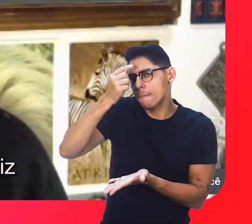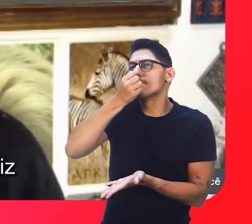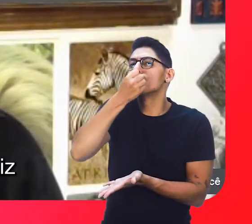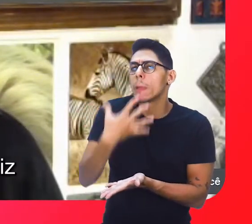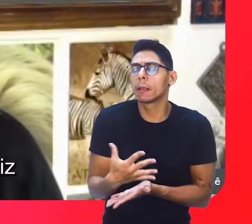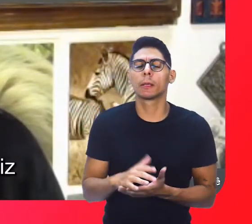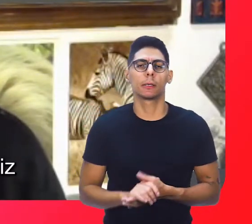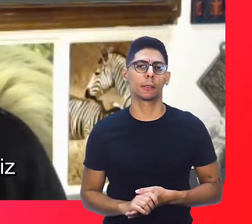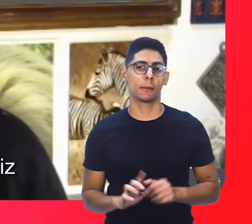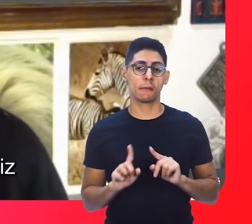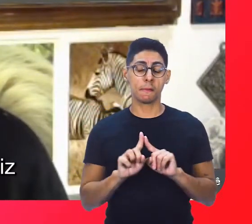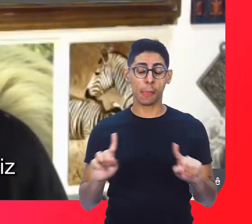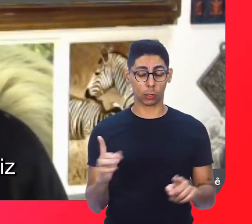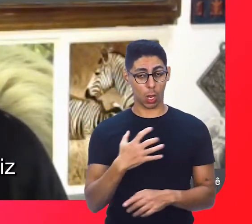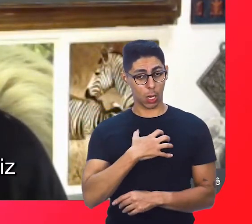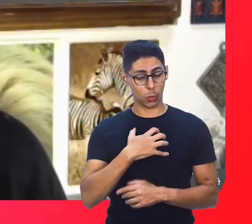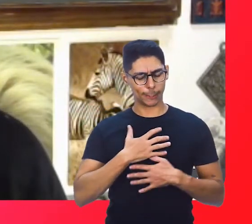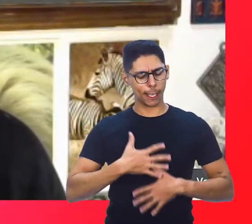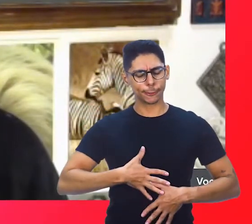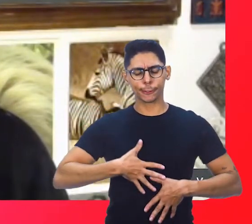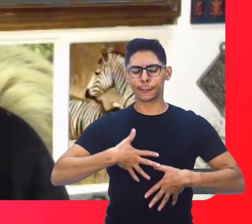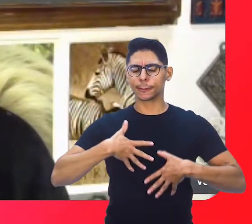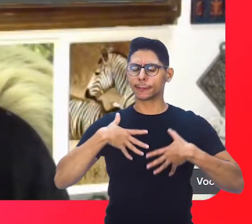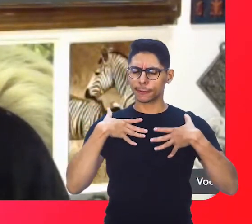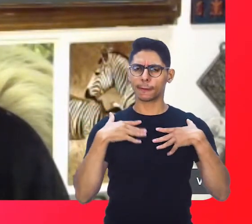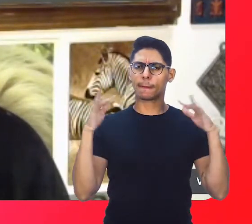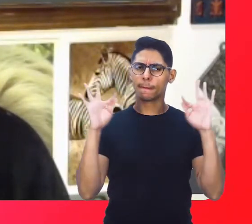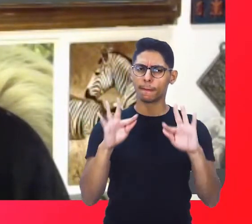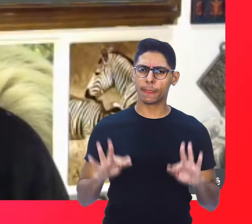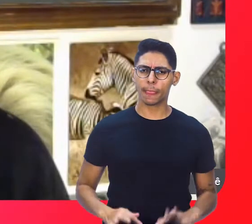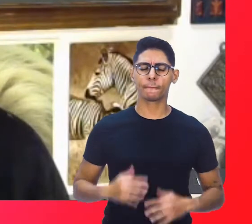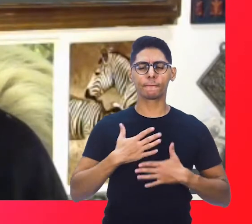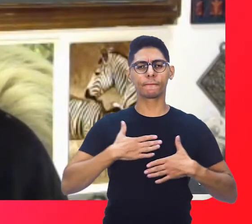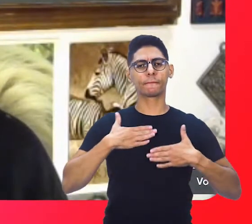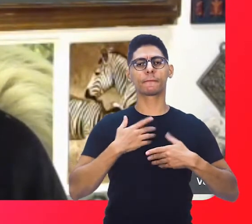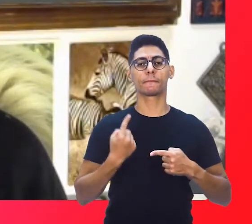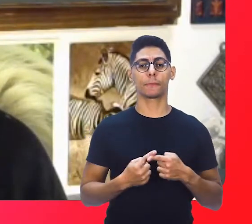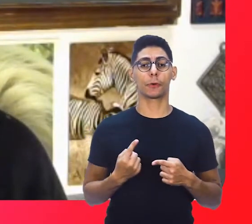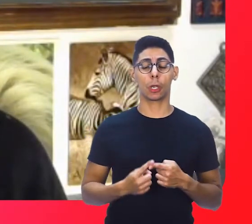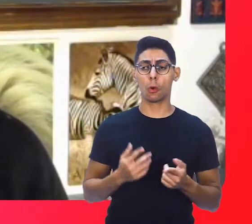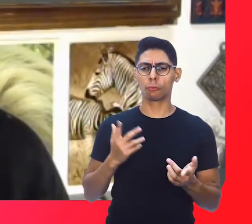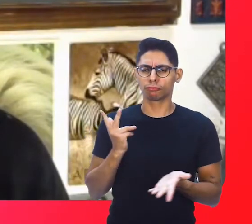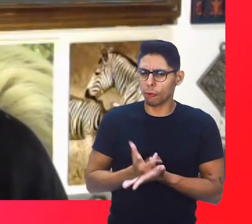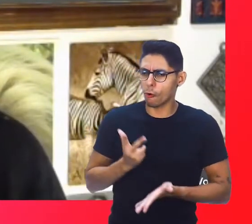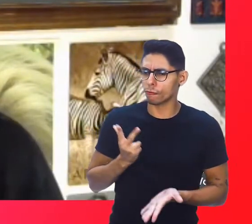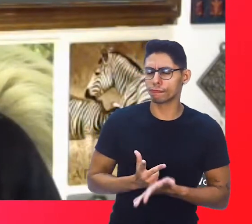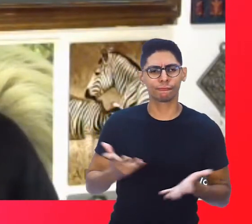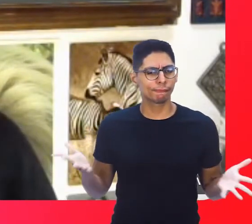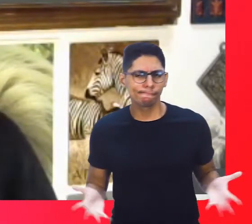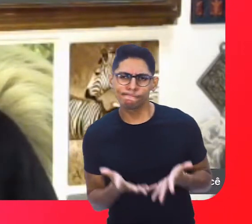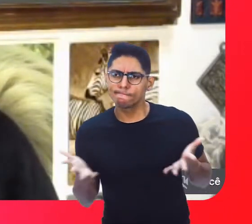Mas eu tenho uma coisa que eu fico feliz porque eu continuo incendiária, sabe?